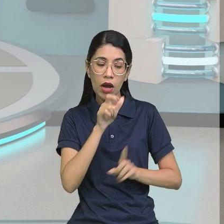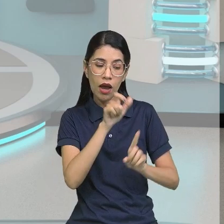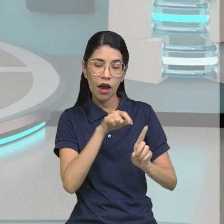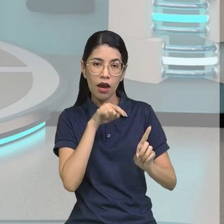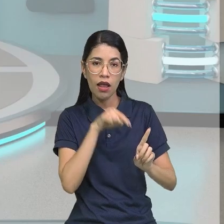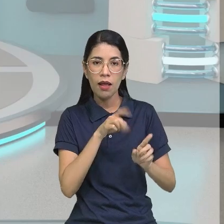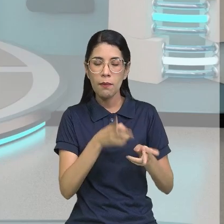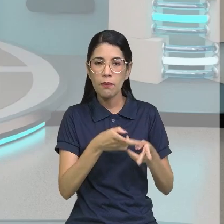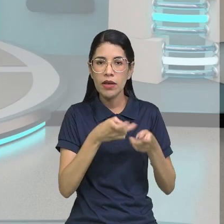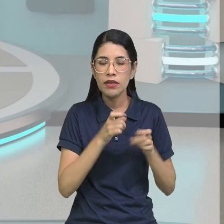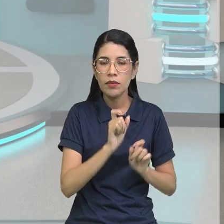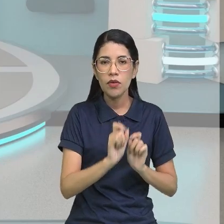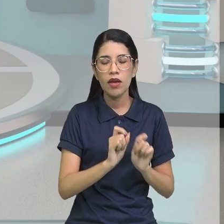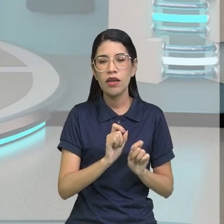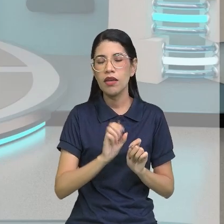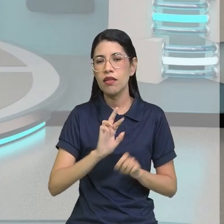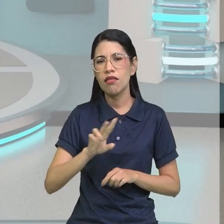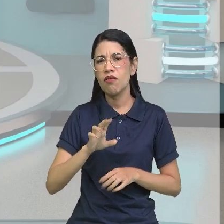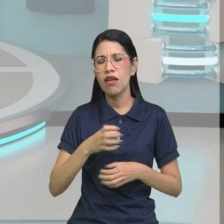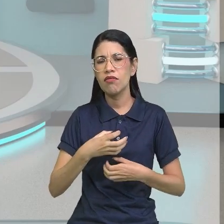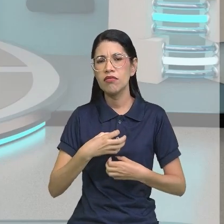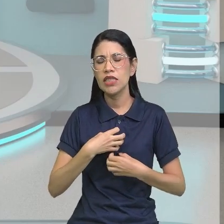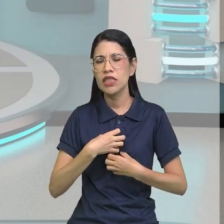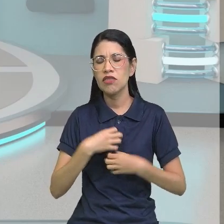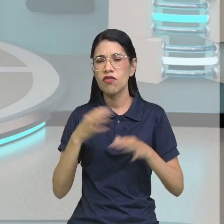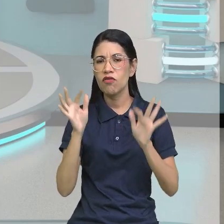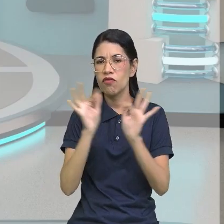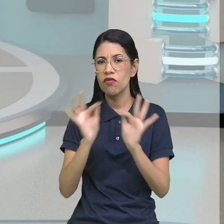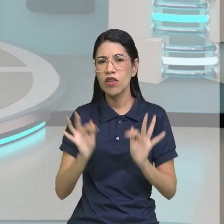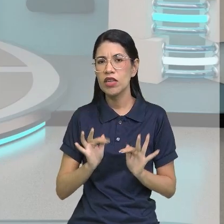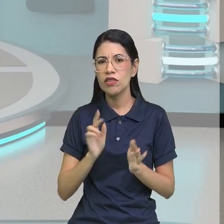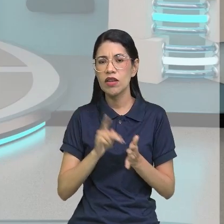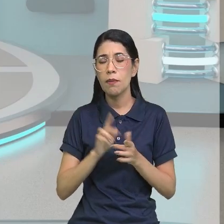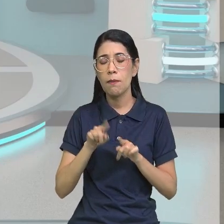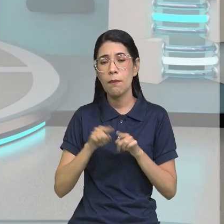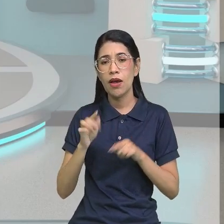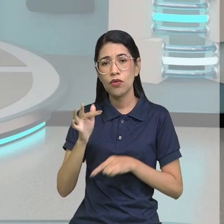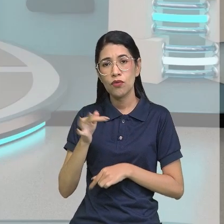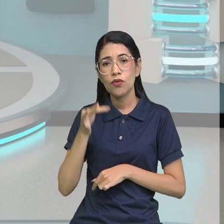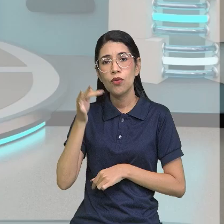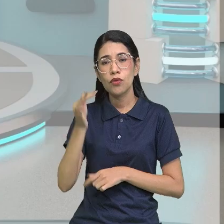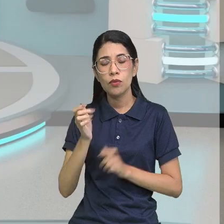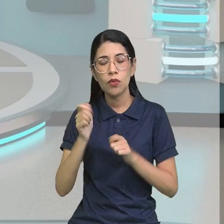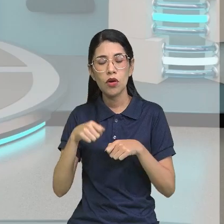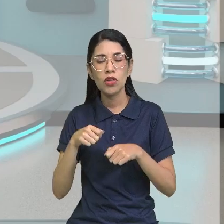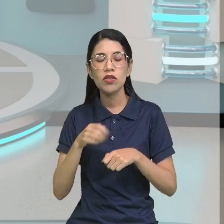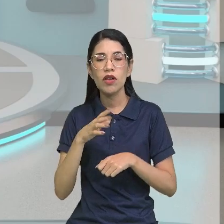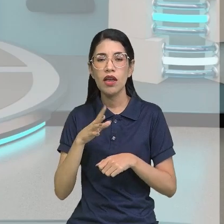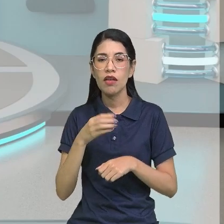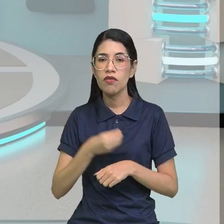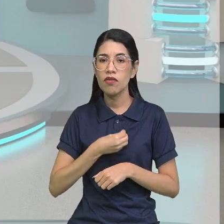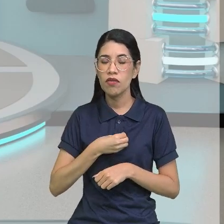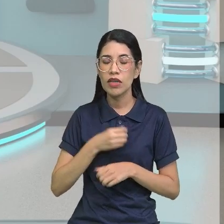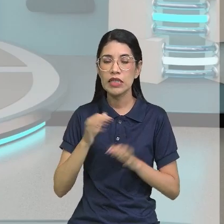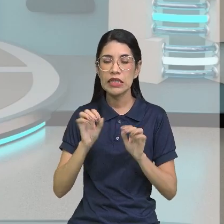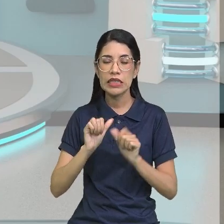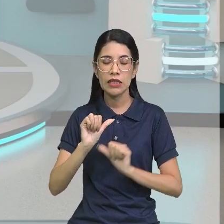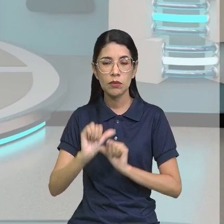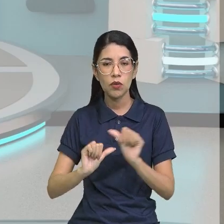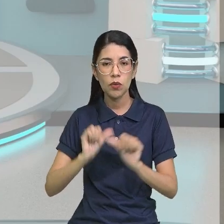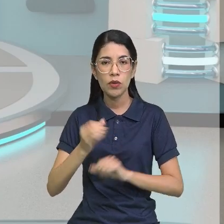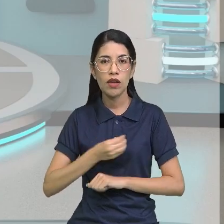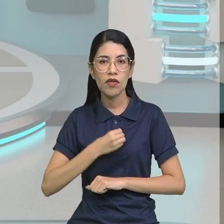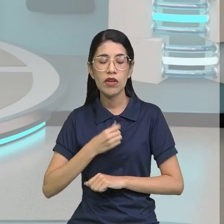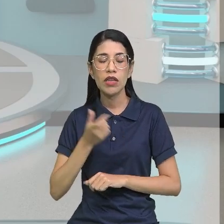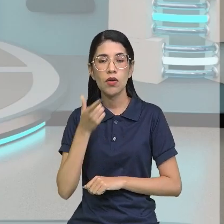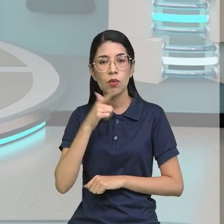repente percebe que não era feliz, que o futuro dela será feliz quando ela conhecer o Hans, quando ela melhorar de vida, quando ela ganhar